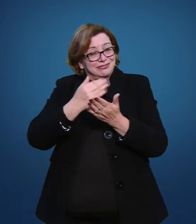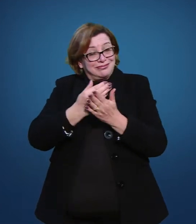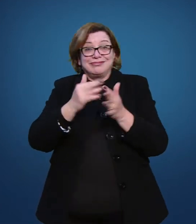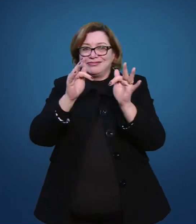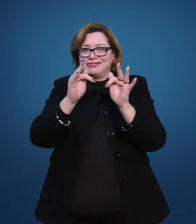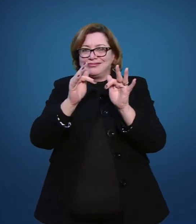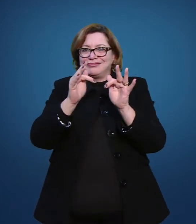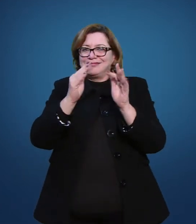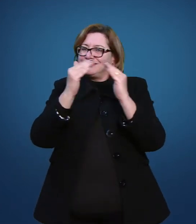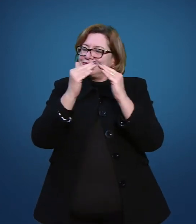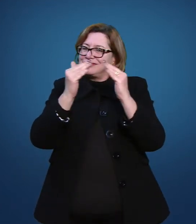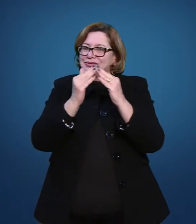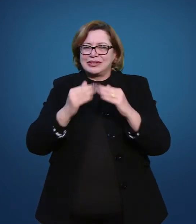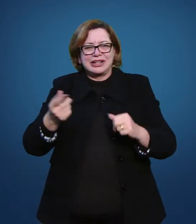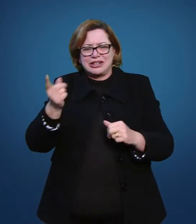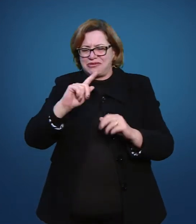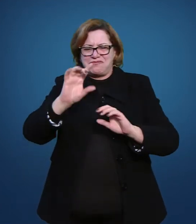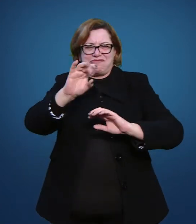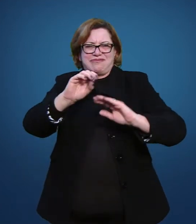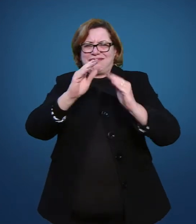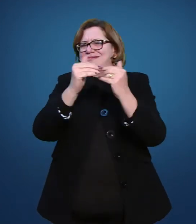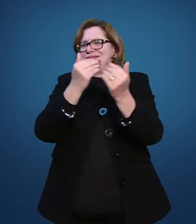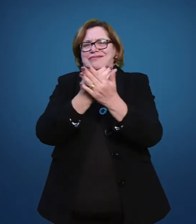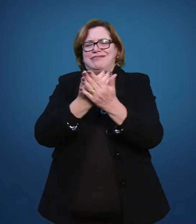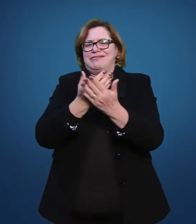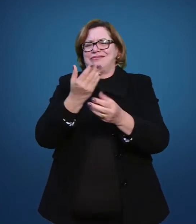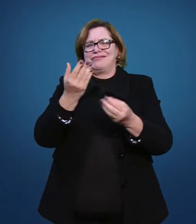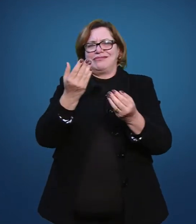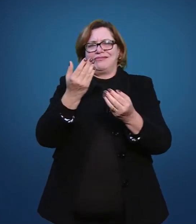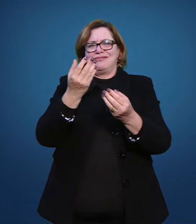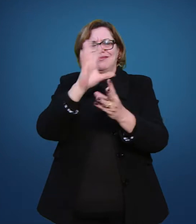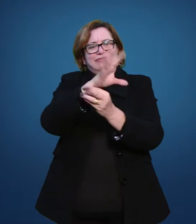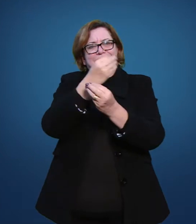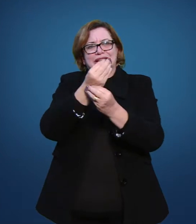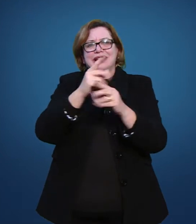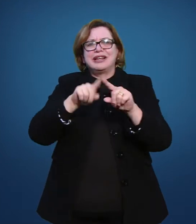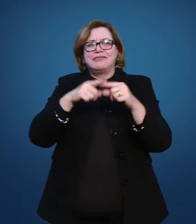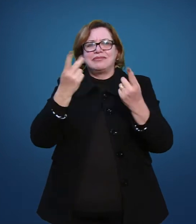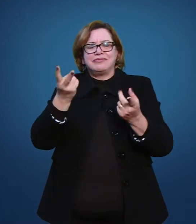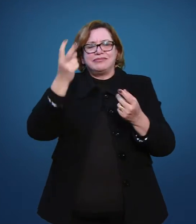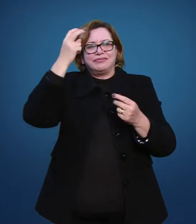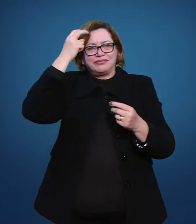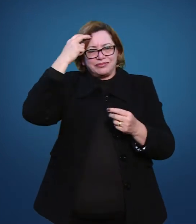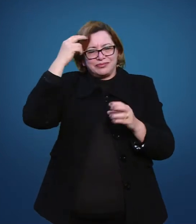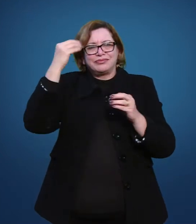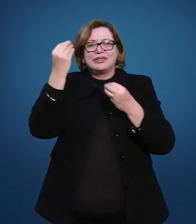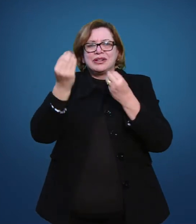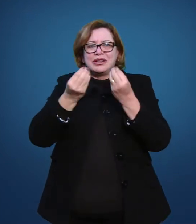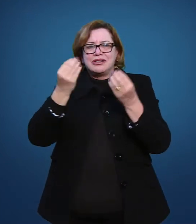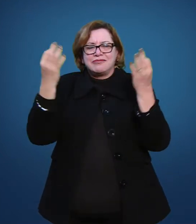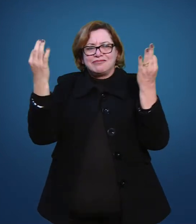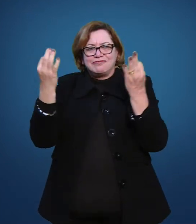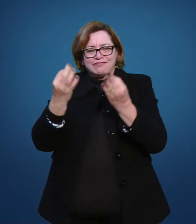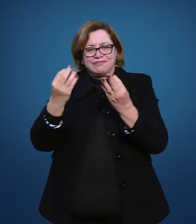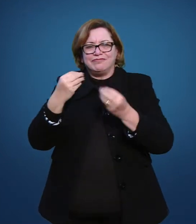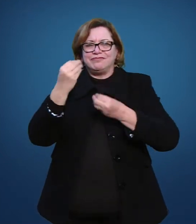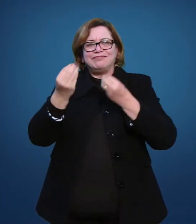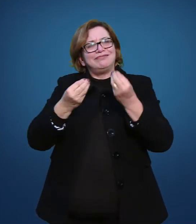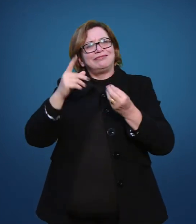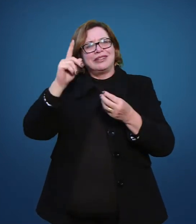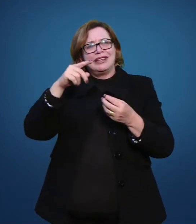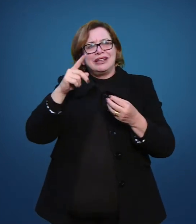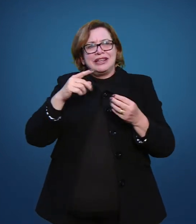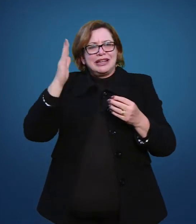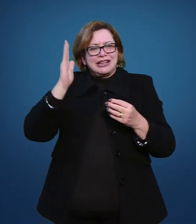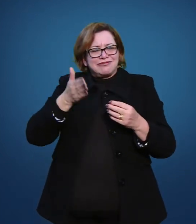ou seja, não basta uma formação escolar adequada, mas uma formação cultural, simbólica adequada. E isso ele